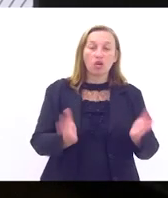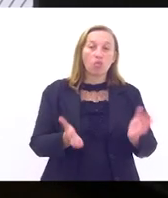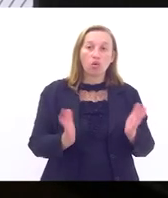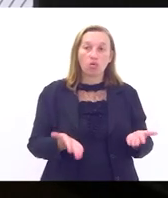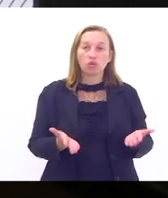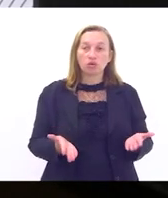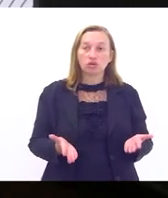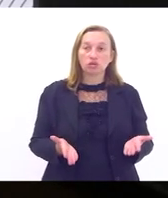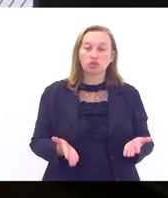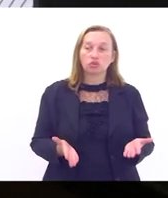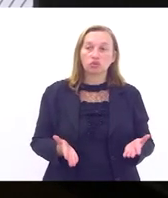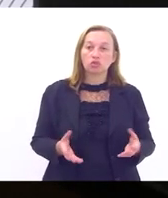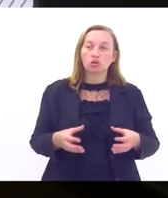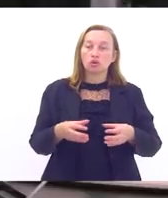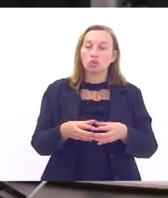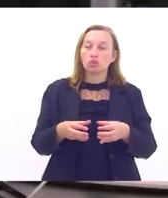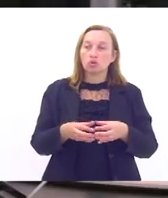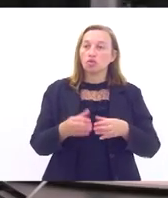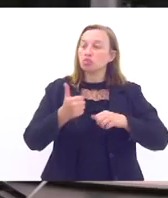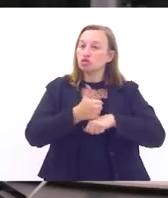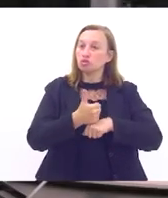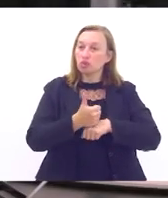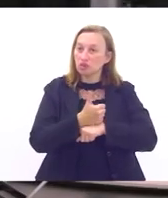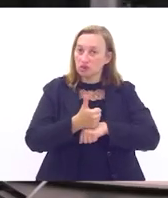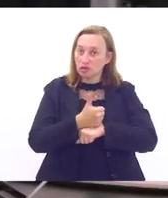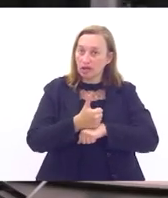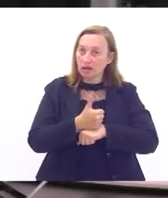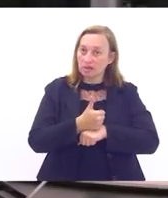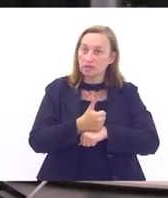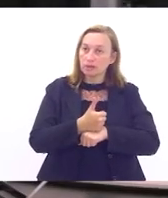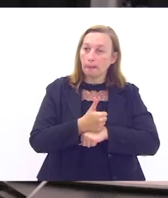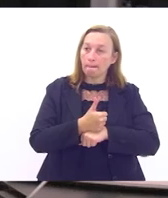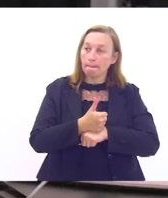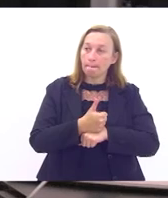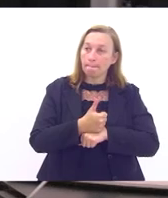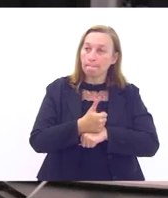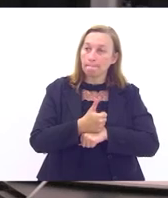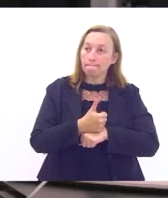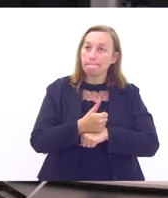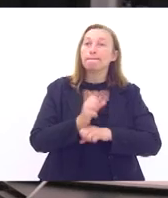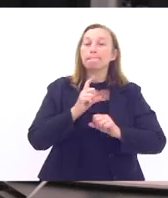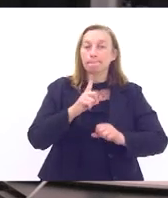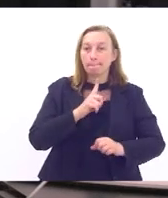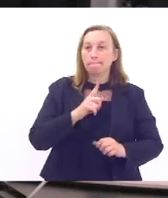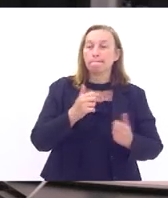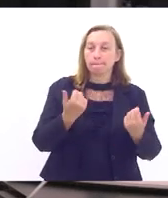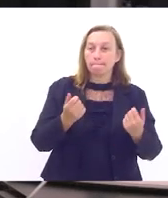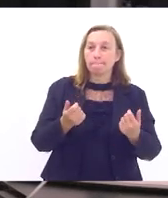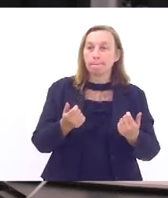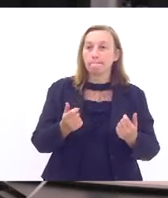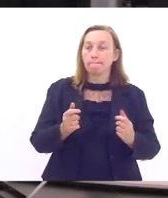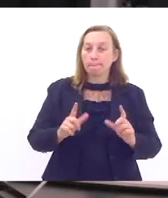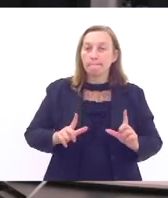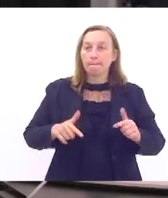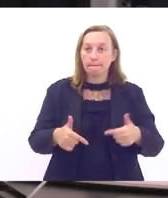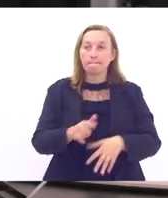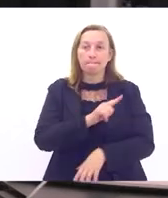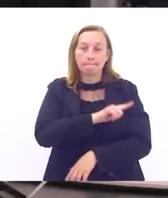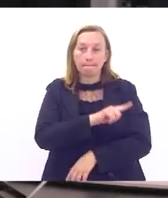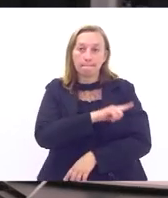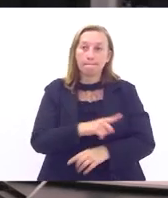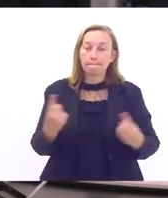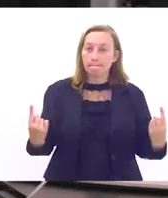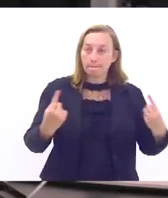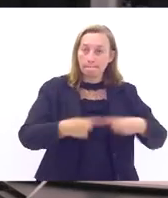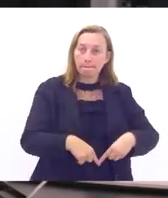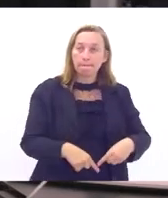um contingente de profissionais, né, que a gente tem que dar conta dessa gestão. Então, esse é um